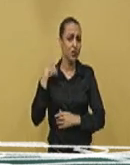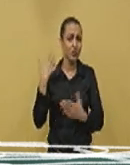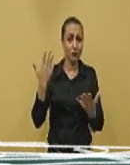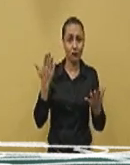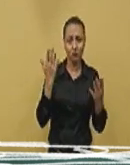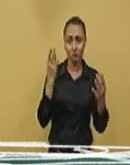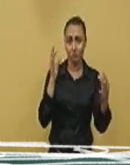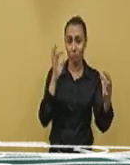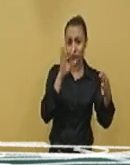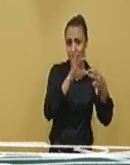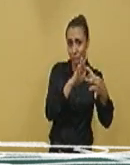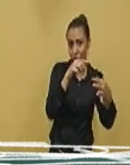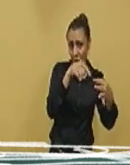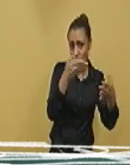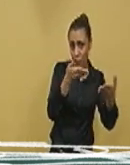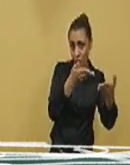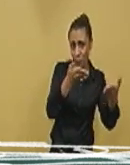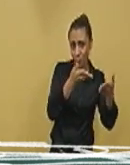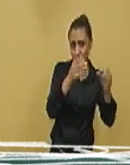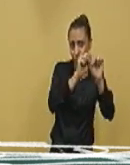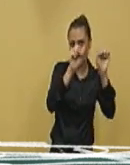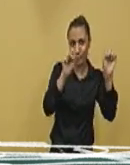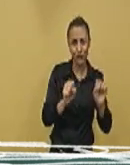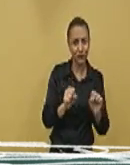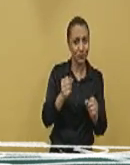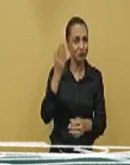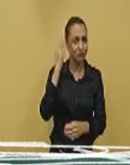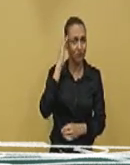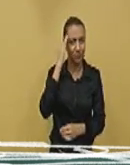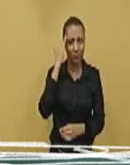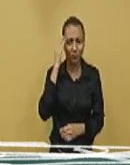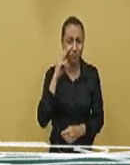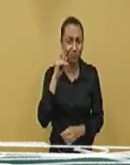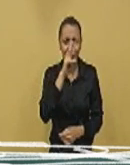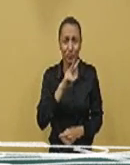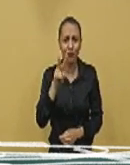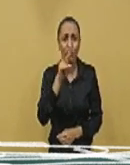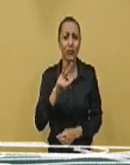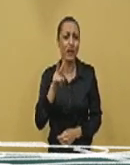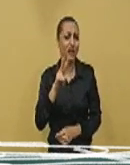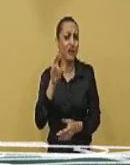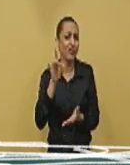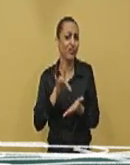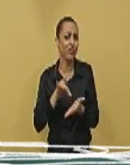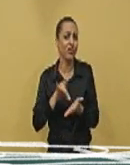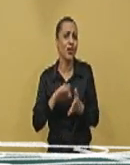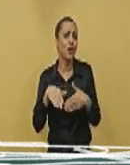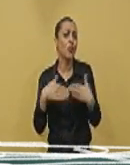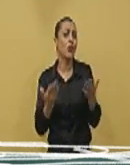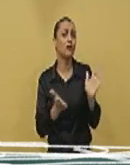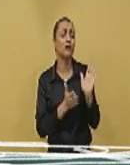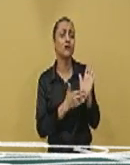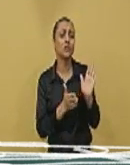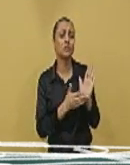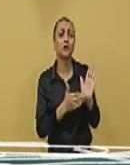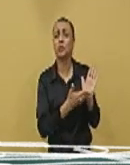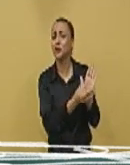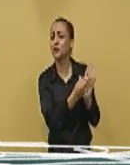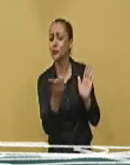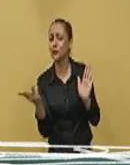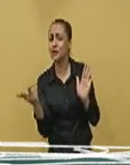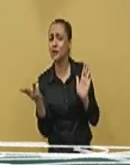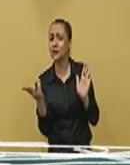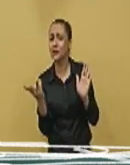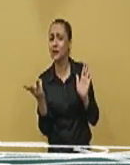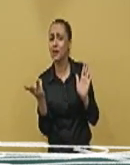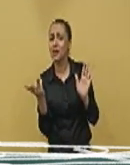o nosso sistema não vê, o nosso sistema educacional em geral não vê isso. Quais são as propostas de vocês... Terminou seu